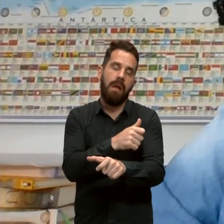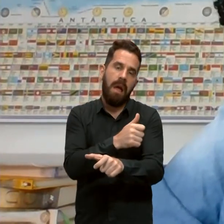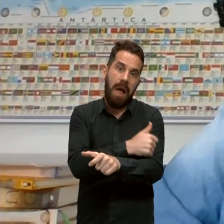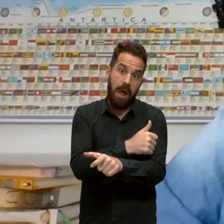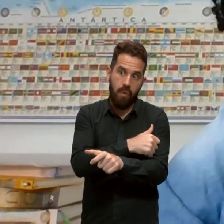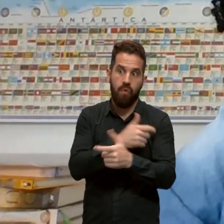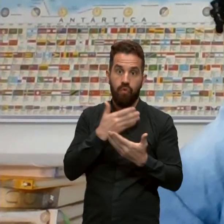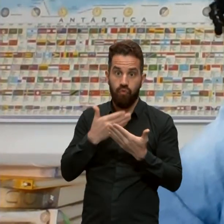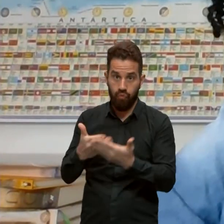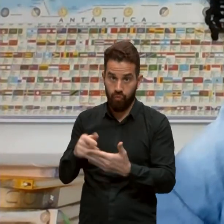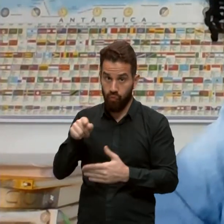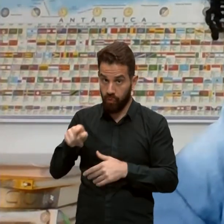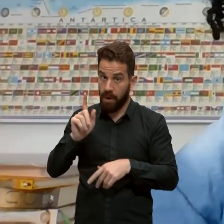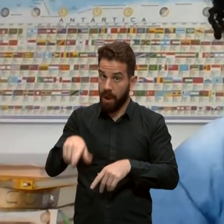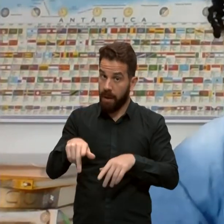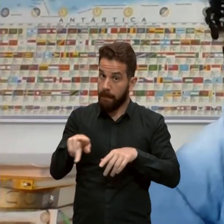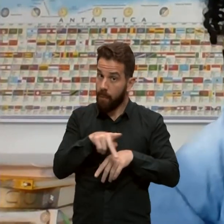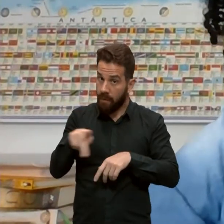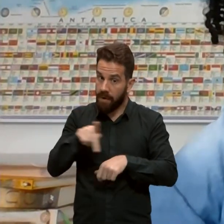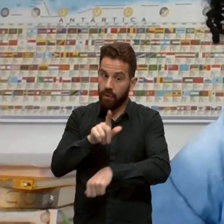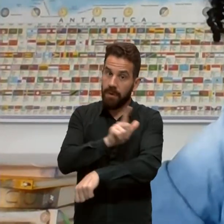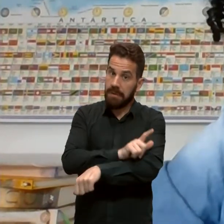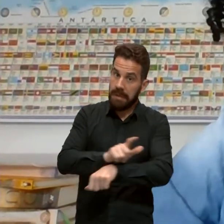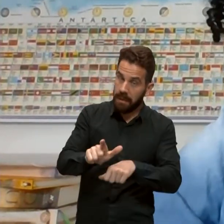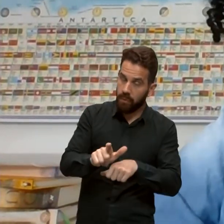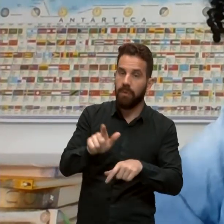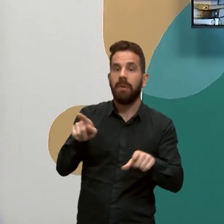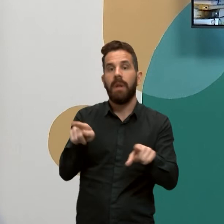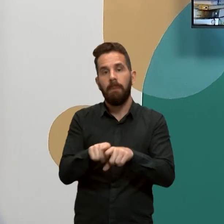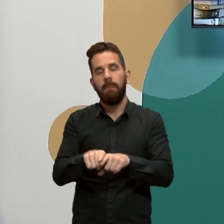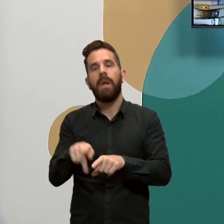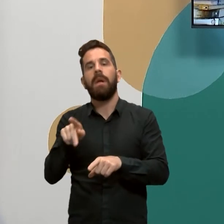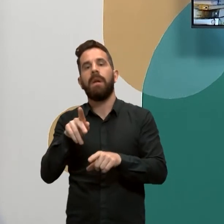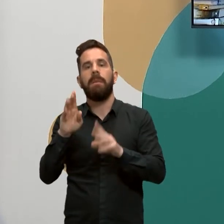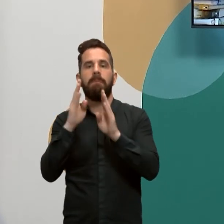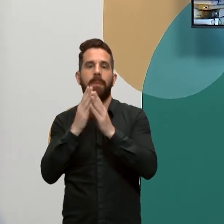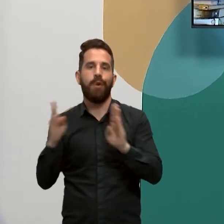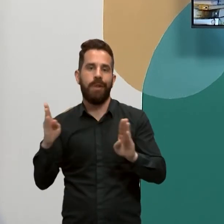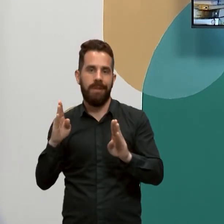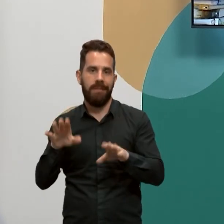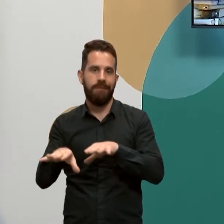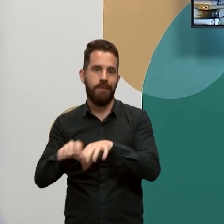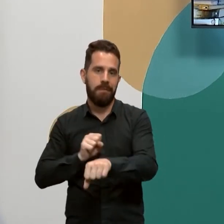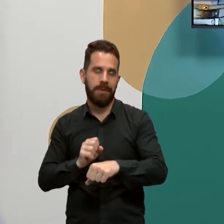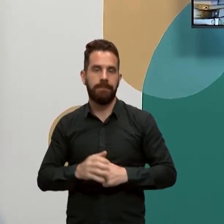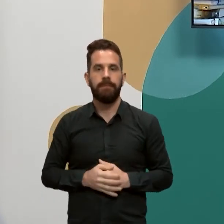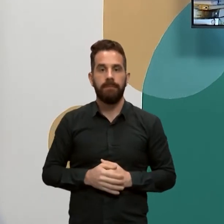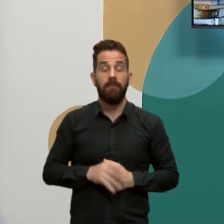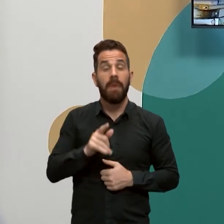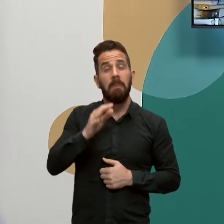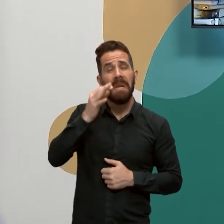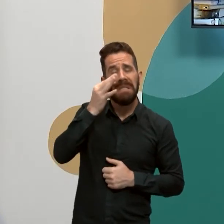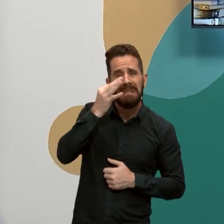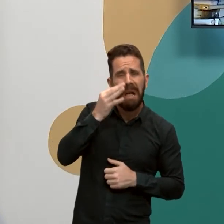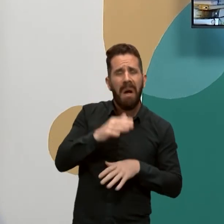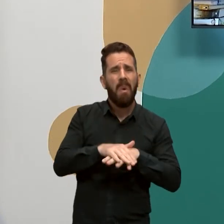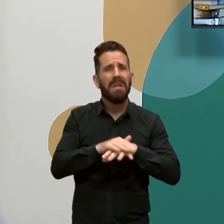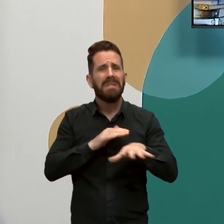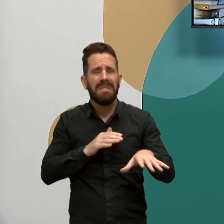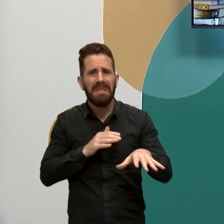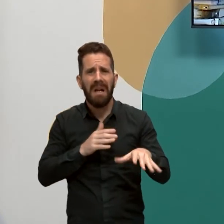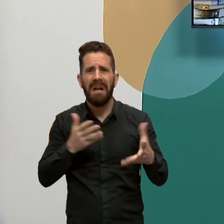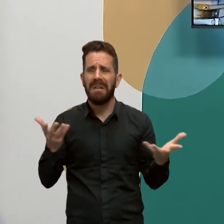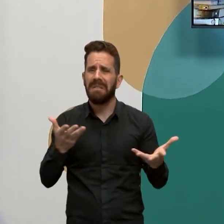licenciatura, mas também para pessoas bibliotecárias. Professora, e ele vai ser presencial, à distância? Qual